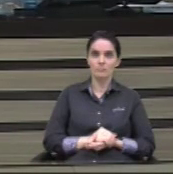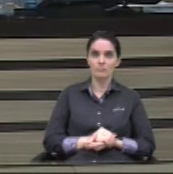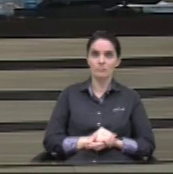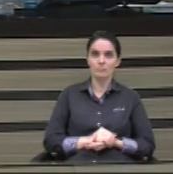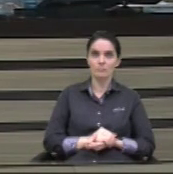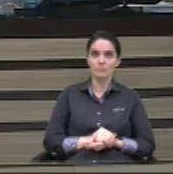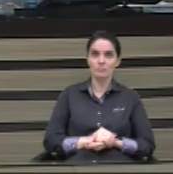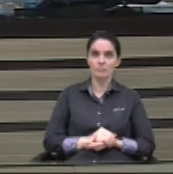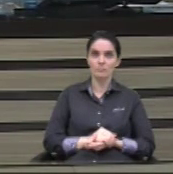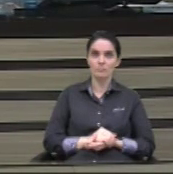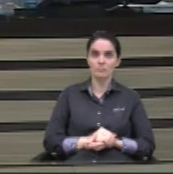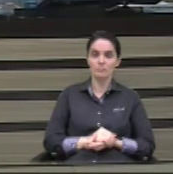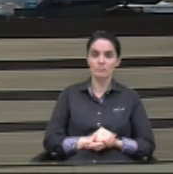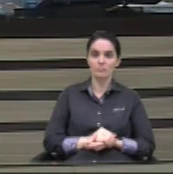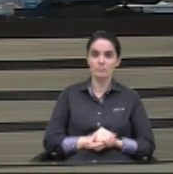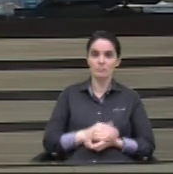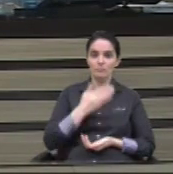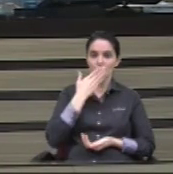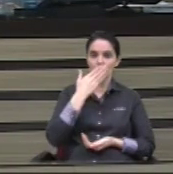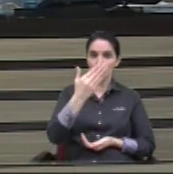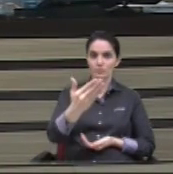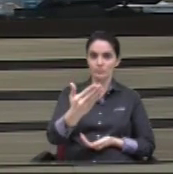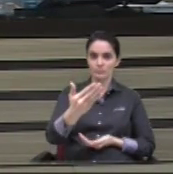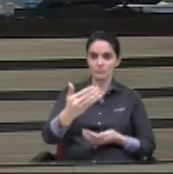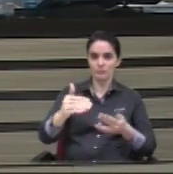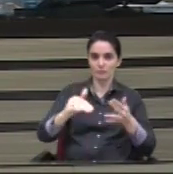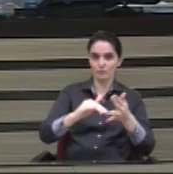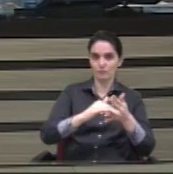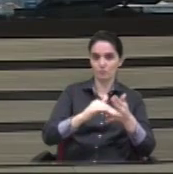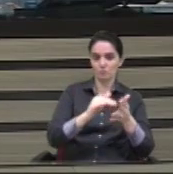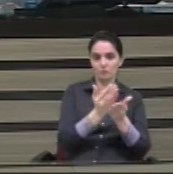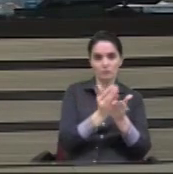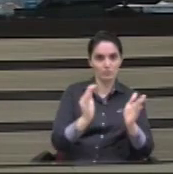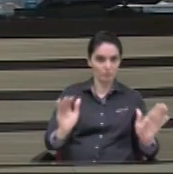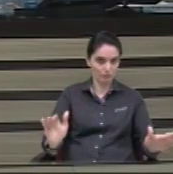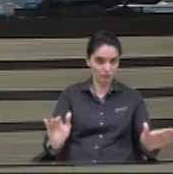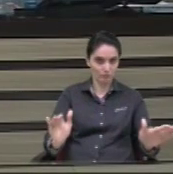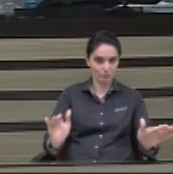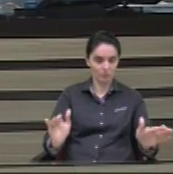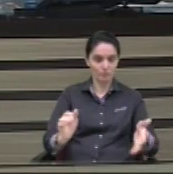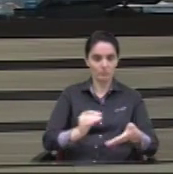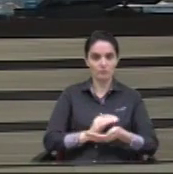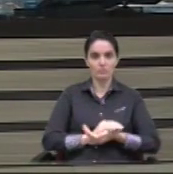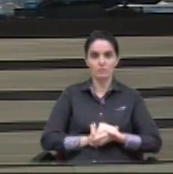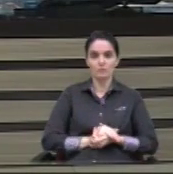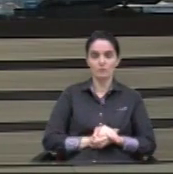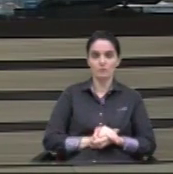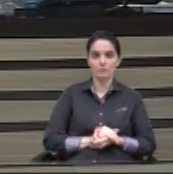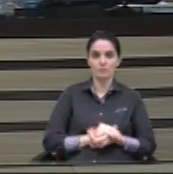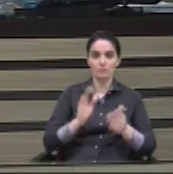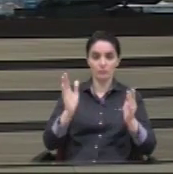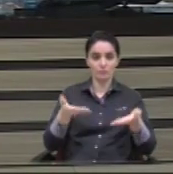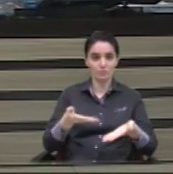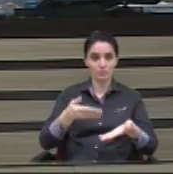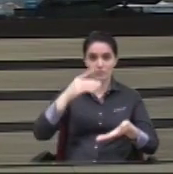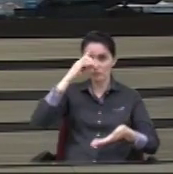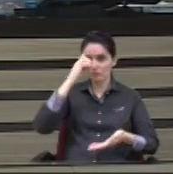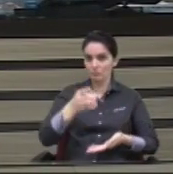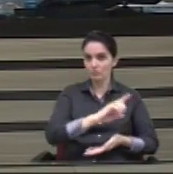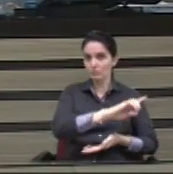requerimento para passagem para do expediente para a ordem do dia. O